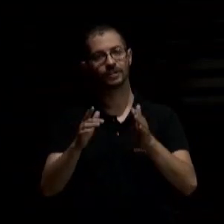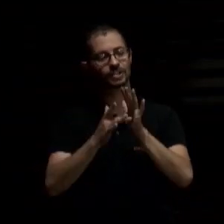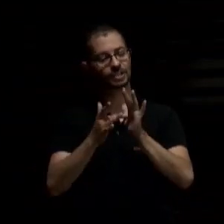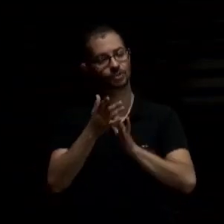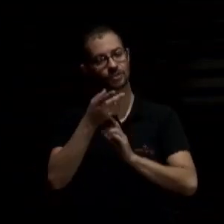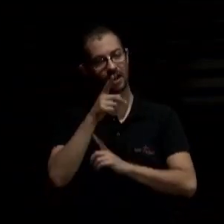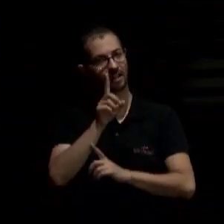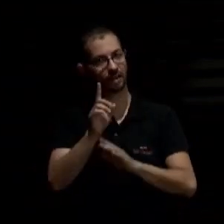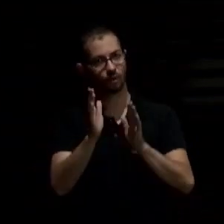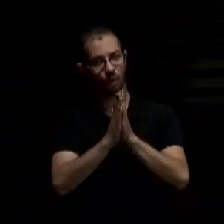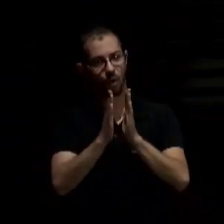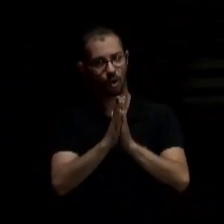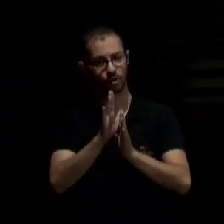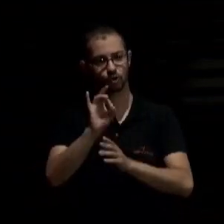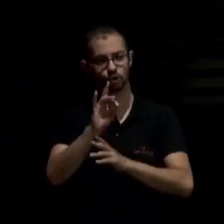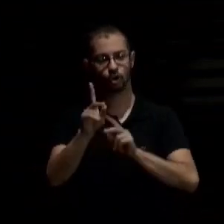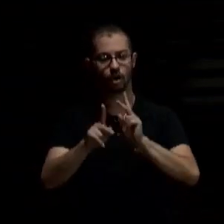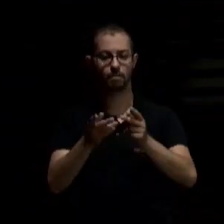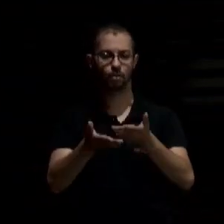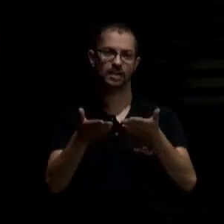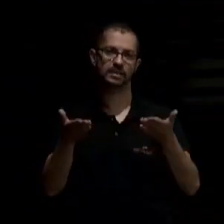rogo somente por estes.